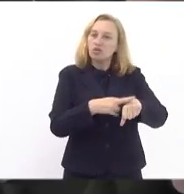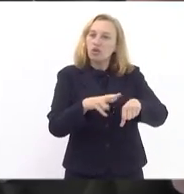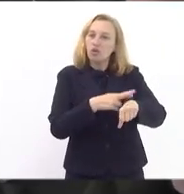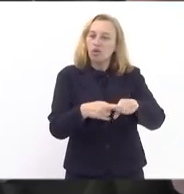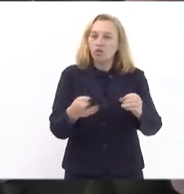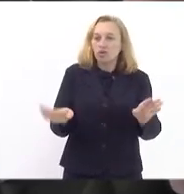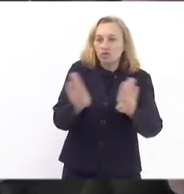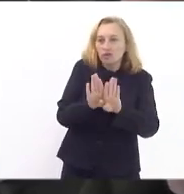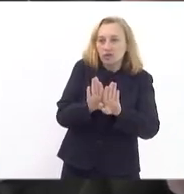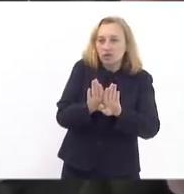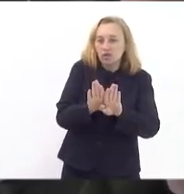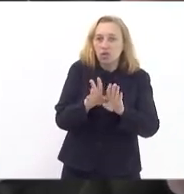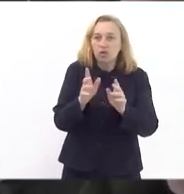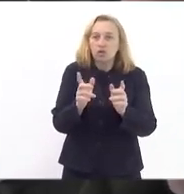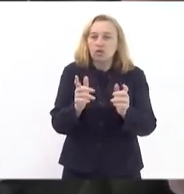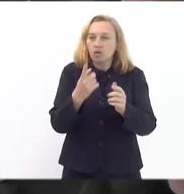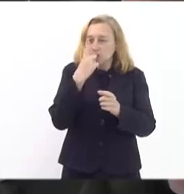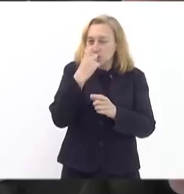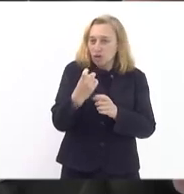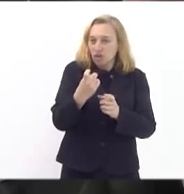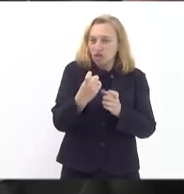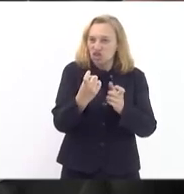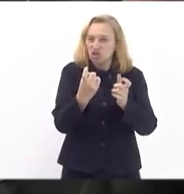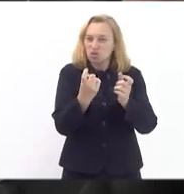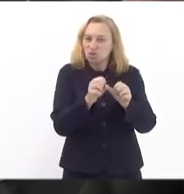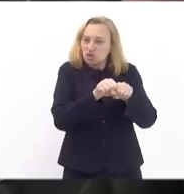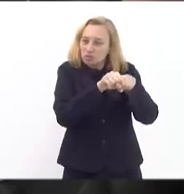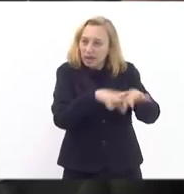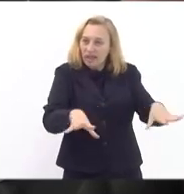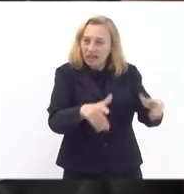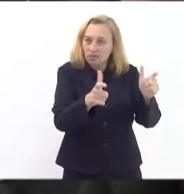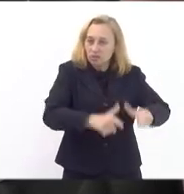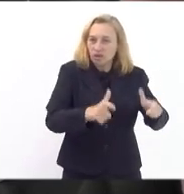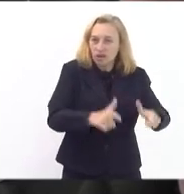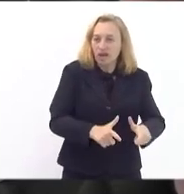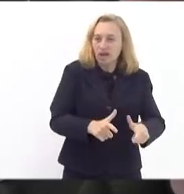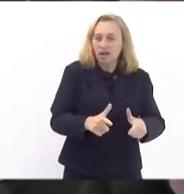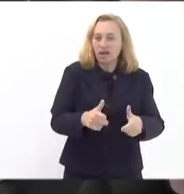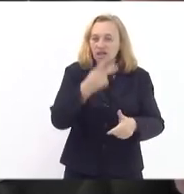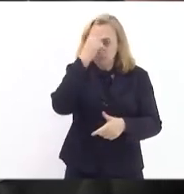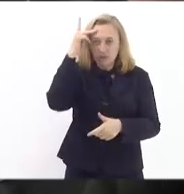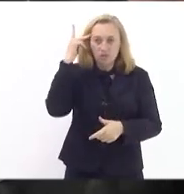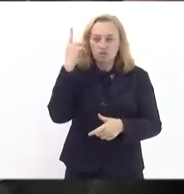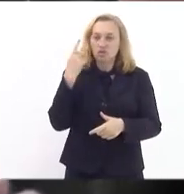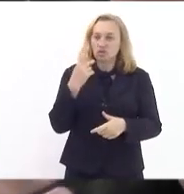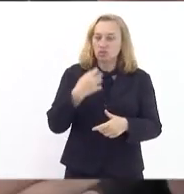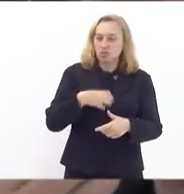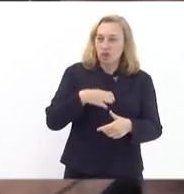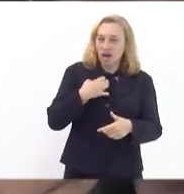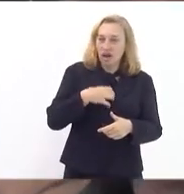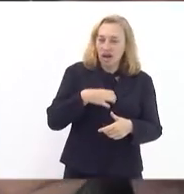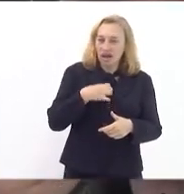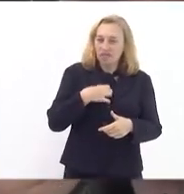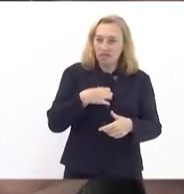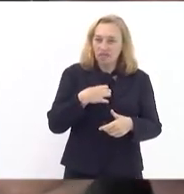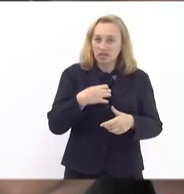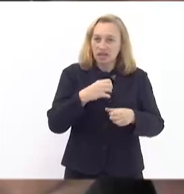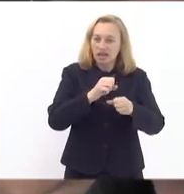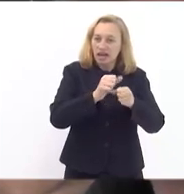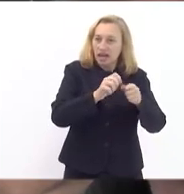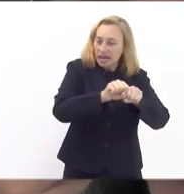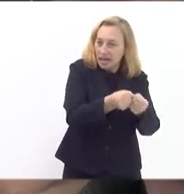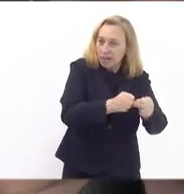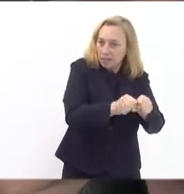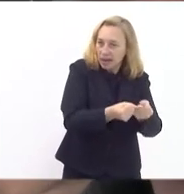fechada por conta do lixo espalhado na linha férrea revoltados passageiros chegaram a vandalizar a estação